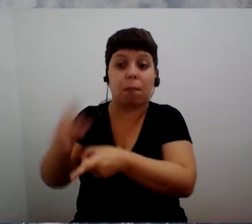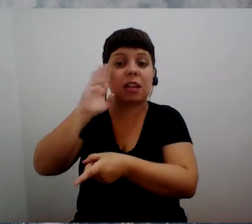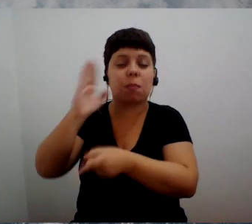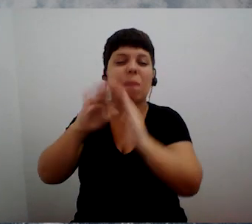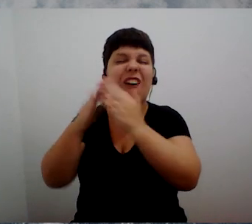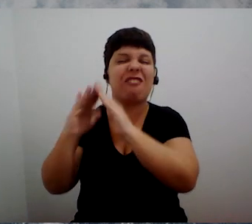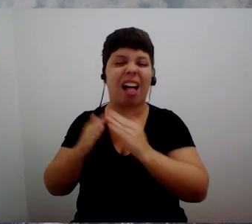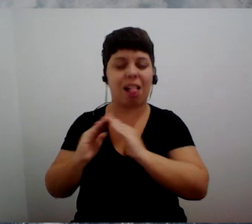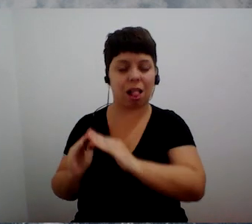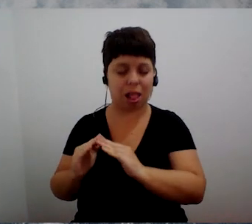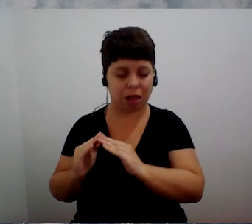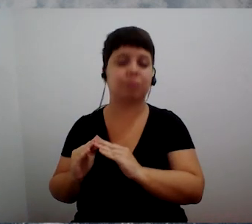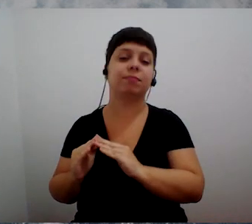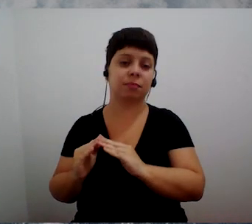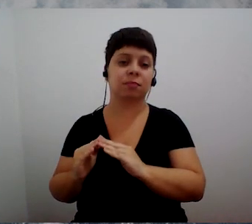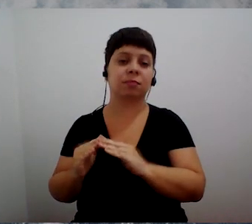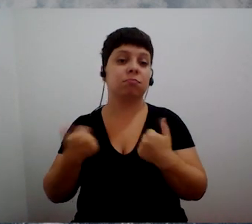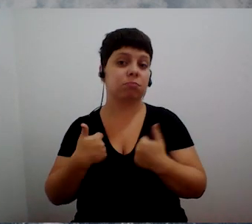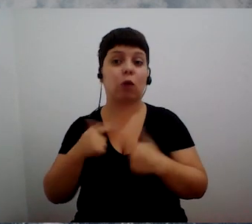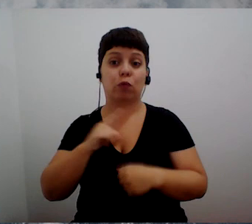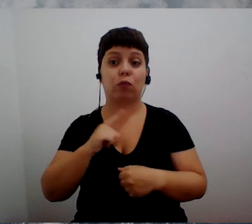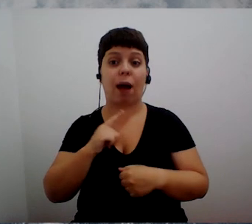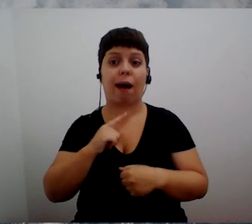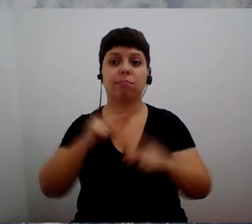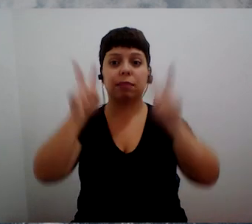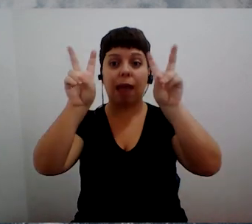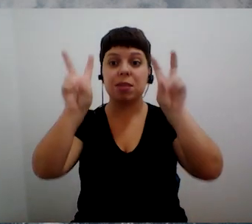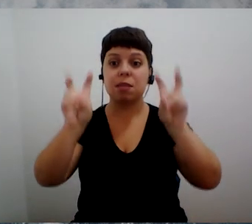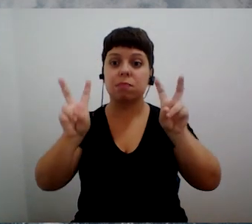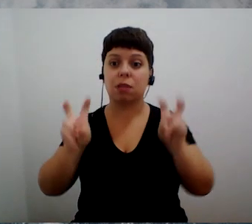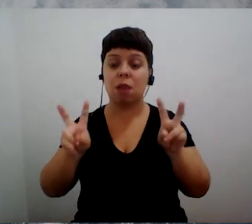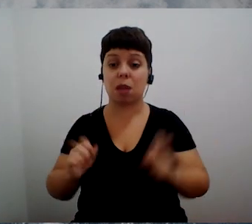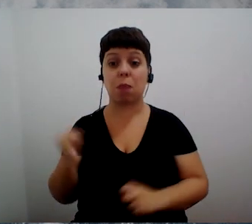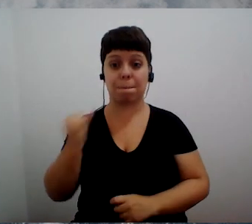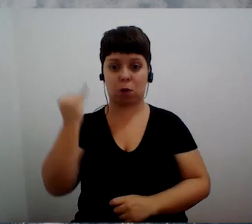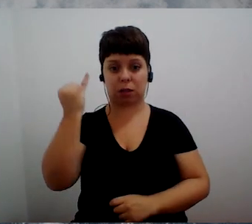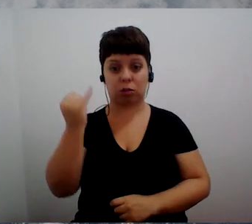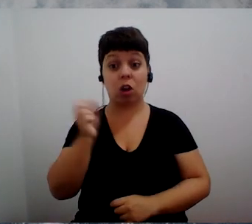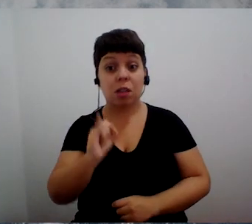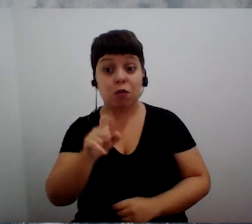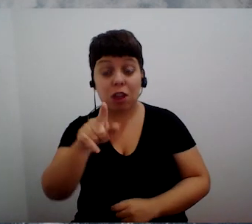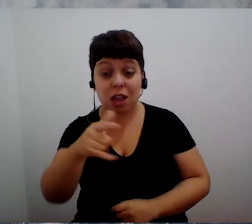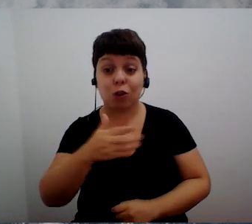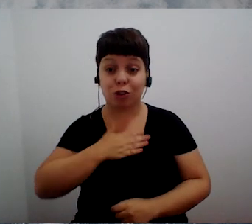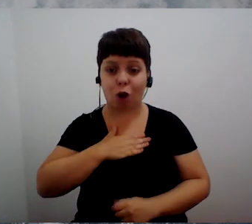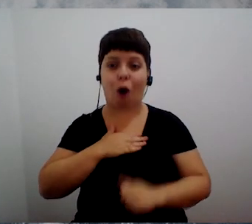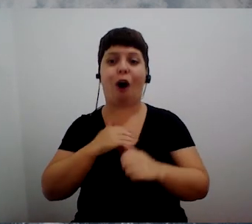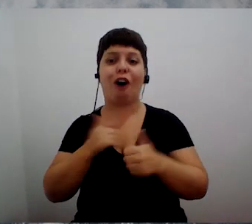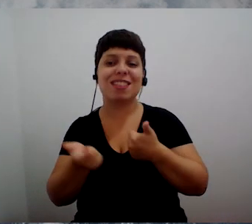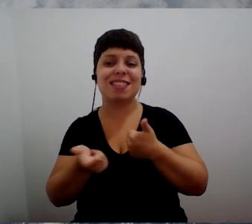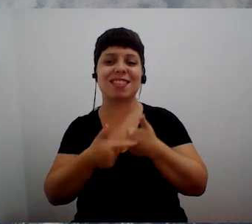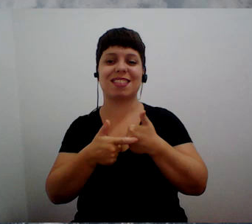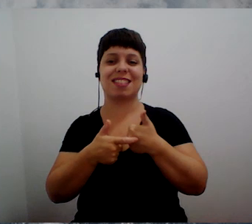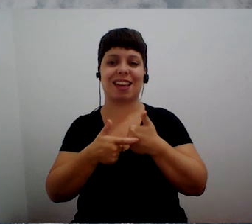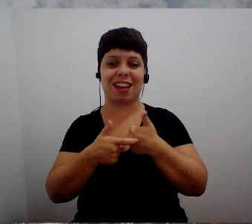marginalizadas, especialmente as favelas. Enfim, a gente vai trabalhar vários temas que são importantes para a gente avançar nessa agenda. Se você gostou, siga